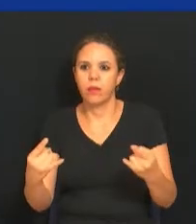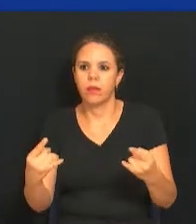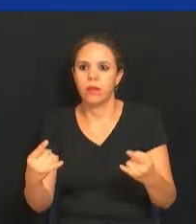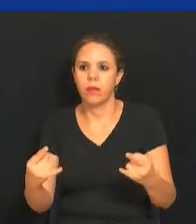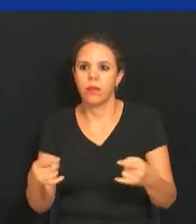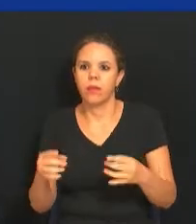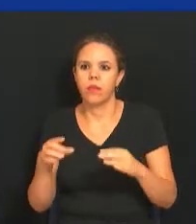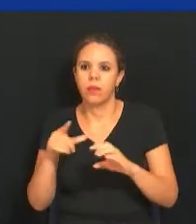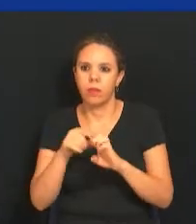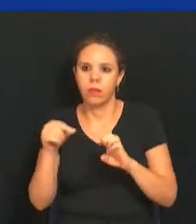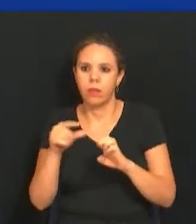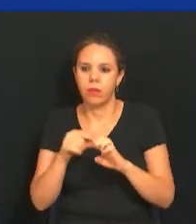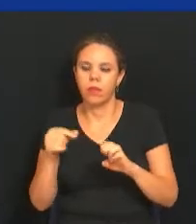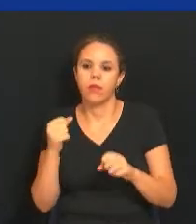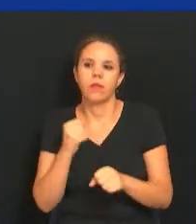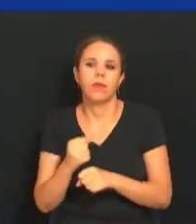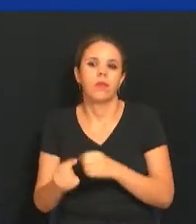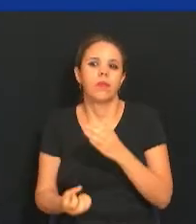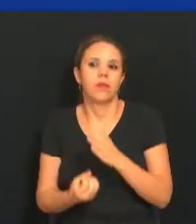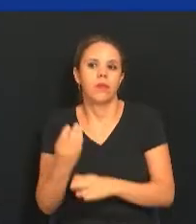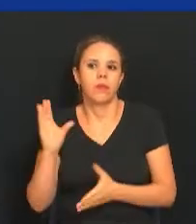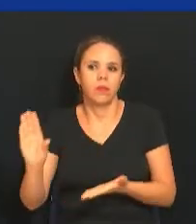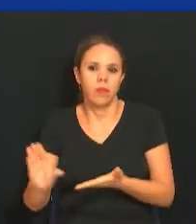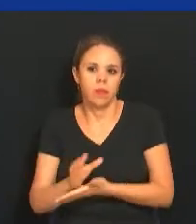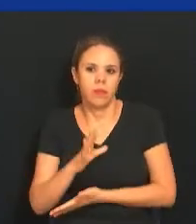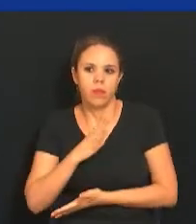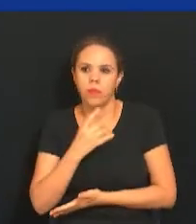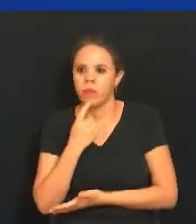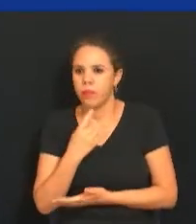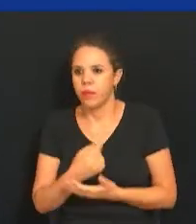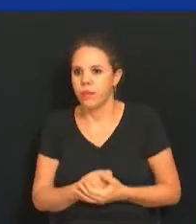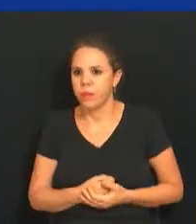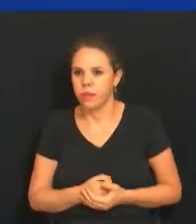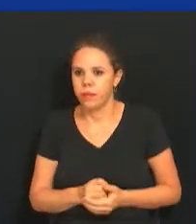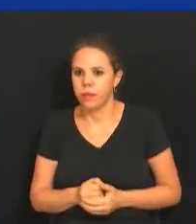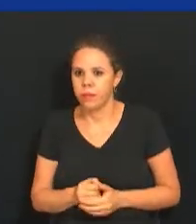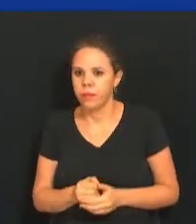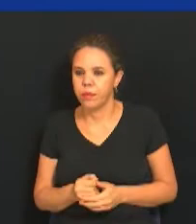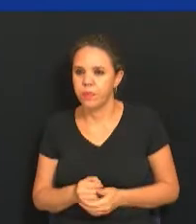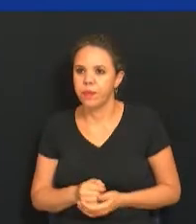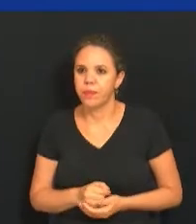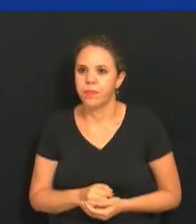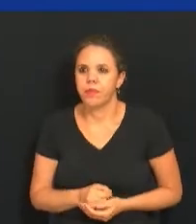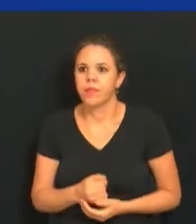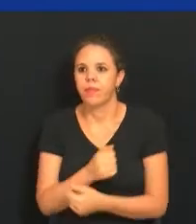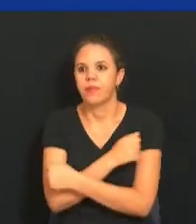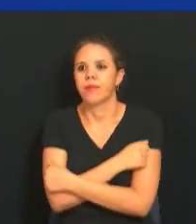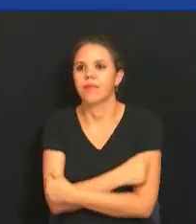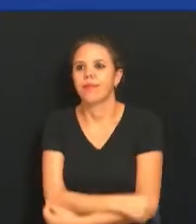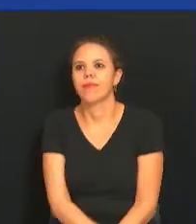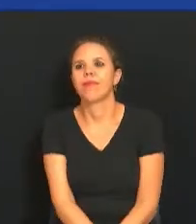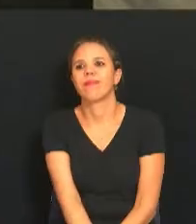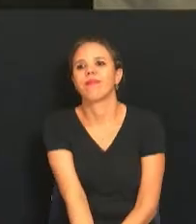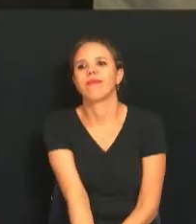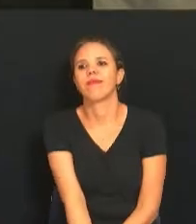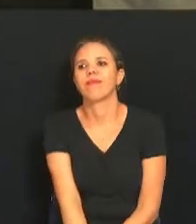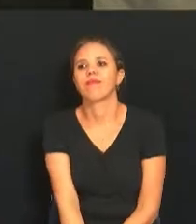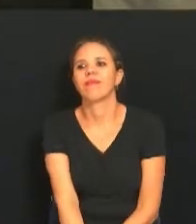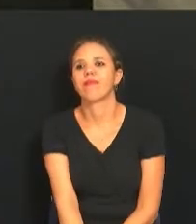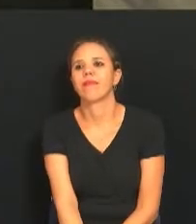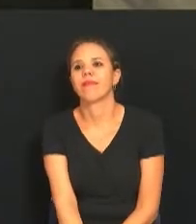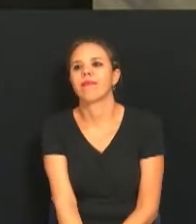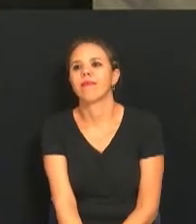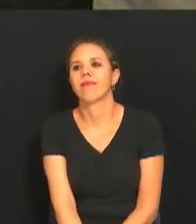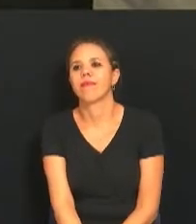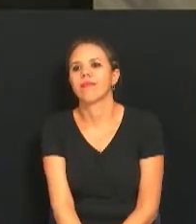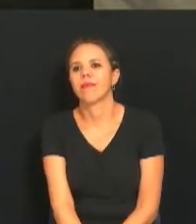empreendedores para fazerem os seus investimentos na nossa cidade e na nossa região. Um grande abraço a todos.